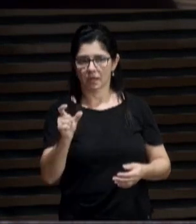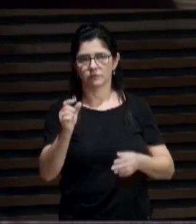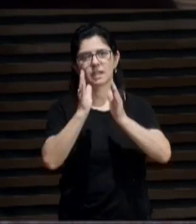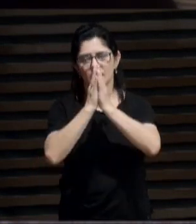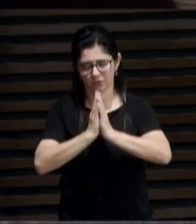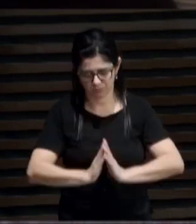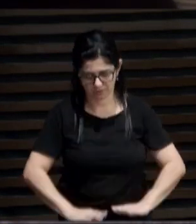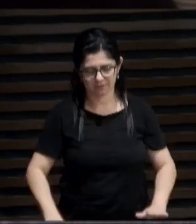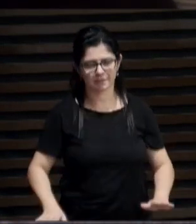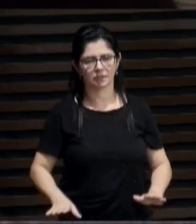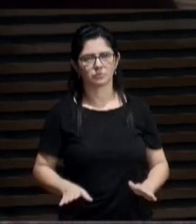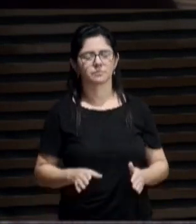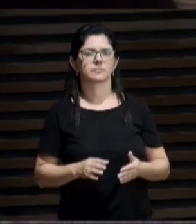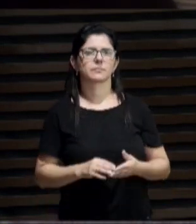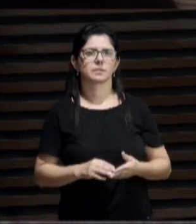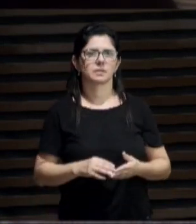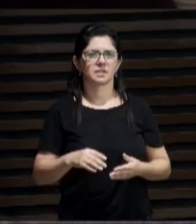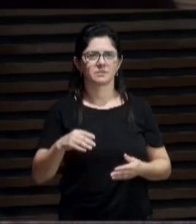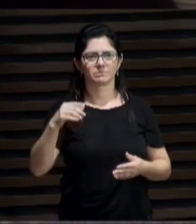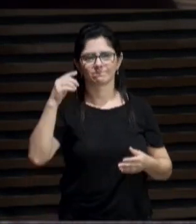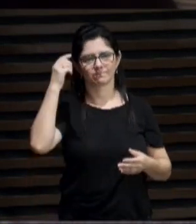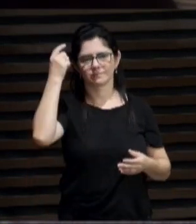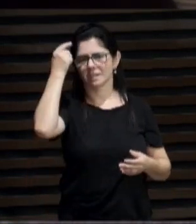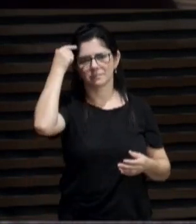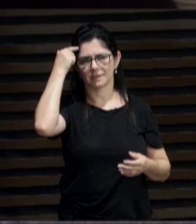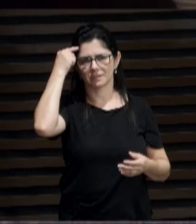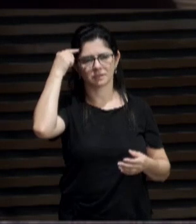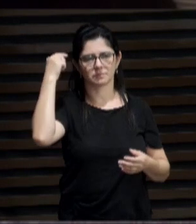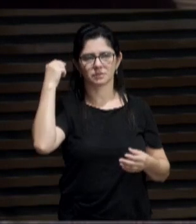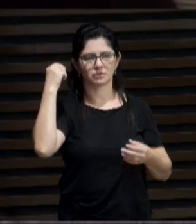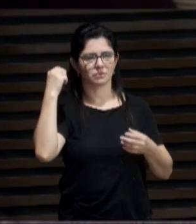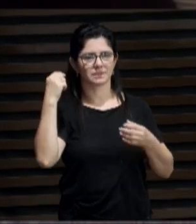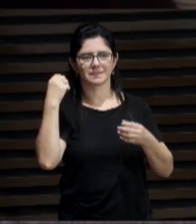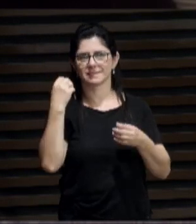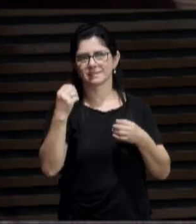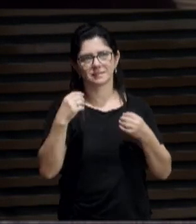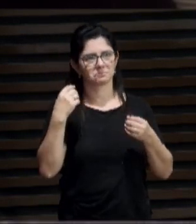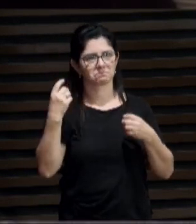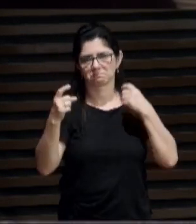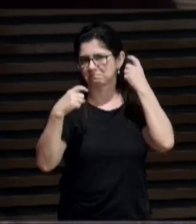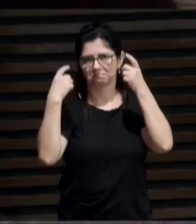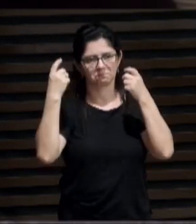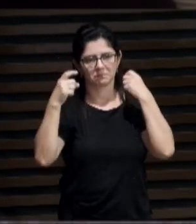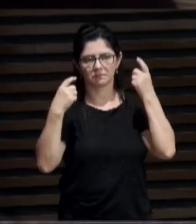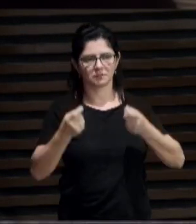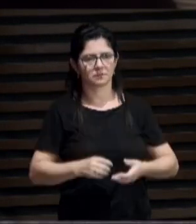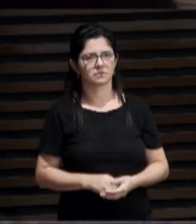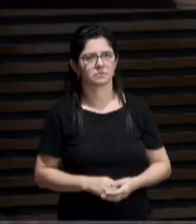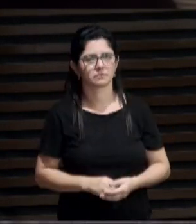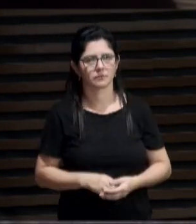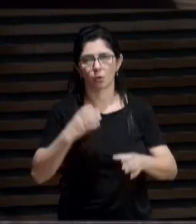vezes vago na mente das pessoas e relacionado a práticas religiosas, ao canto, à